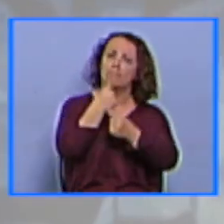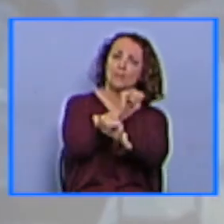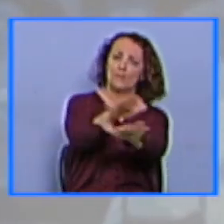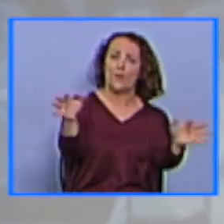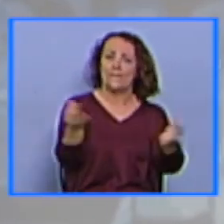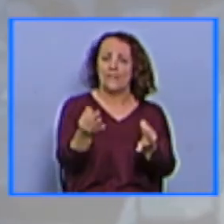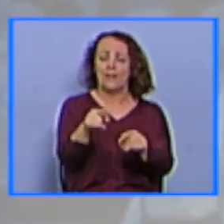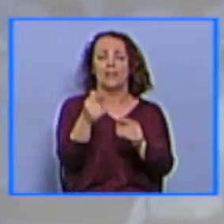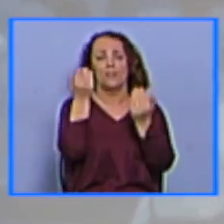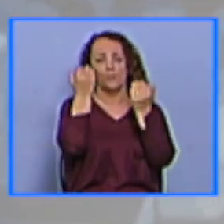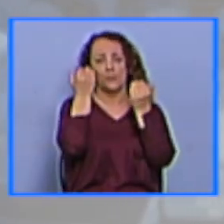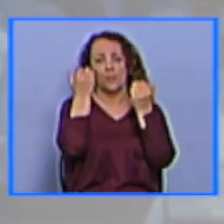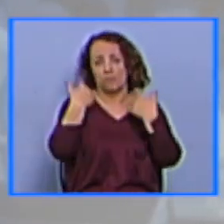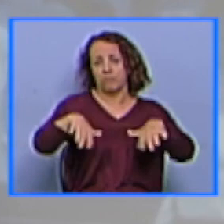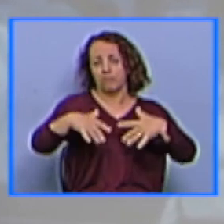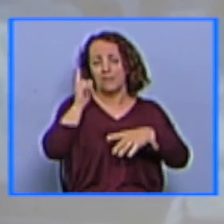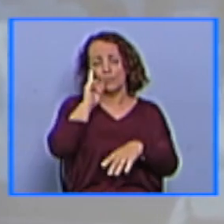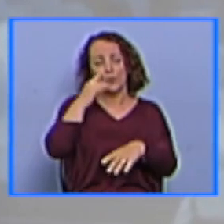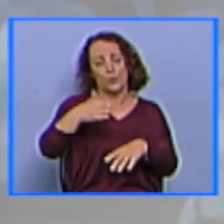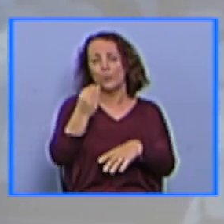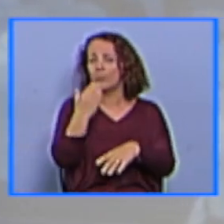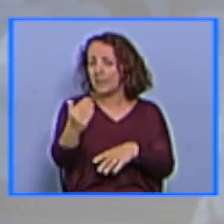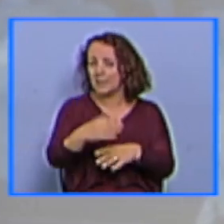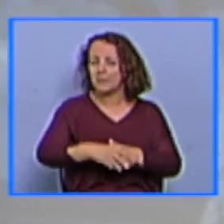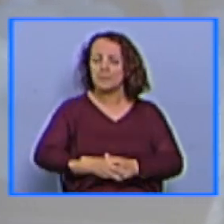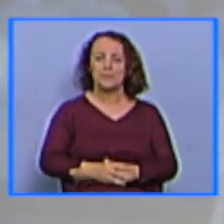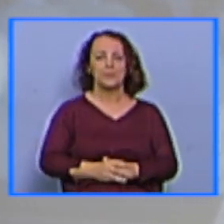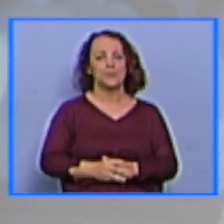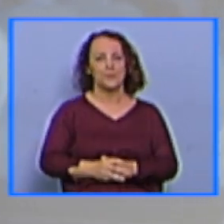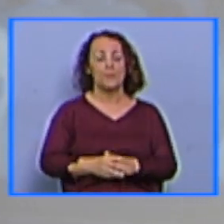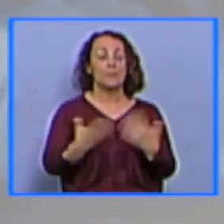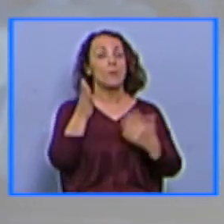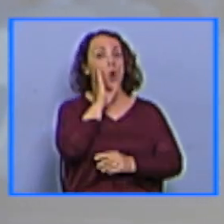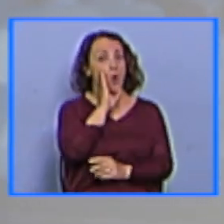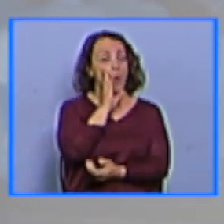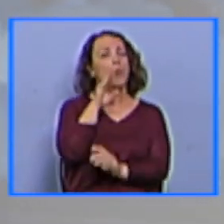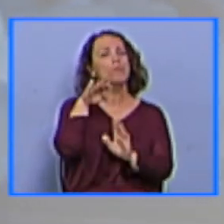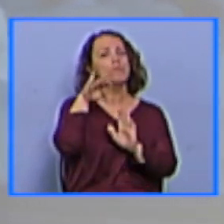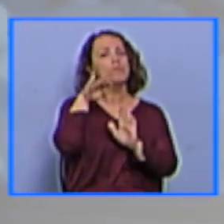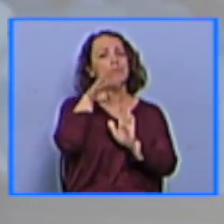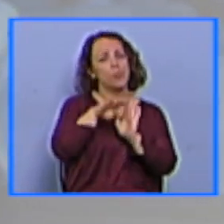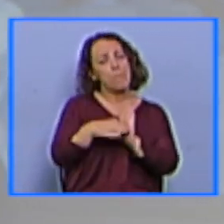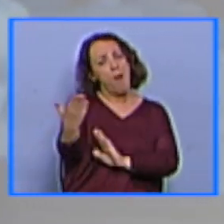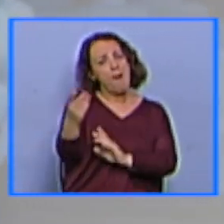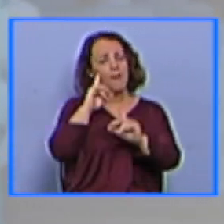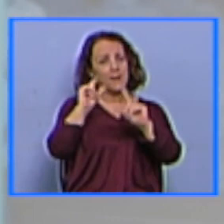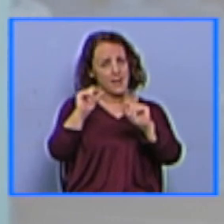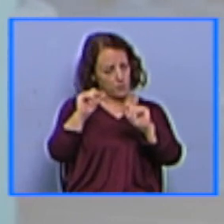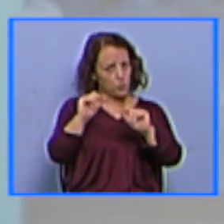essa informação, sem dúvida nenhuma, que é preciosa. Muito obrigado. Muito obrigado. E mais logo, siga também a nossa edição na rádio, na